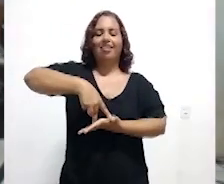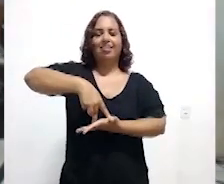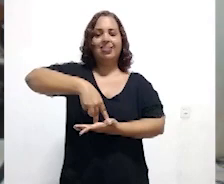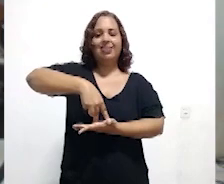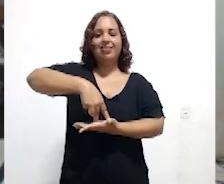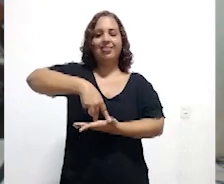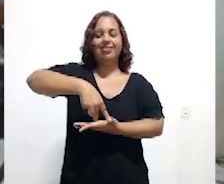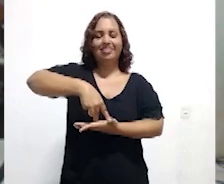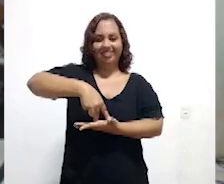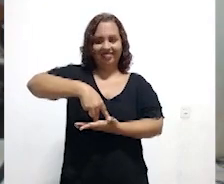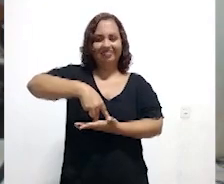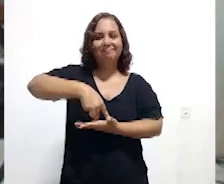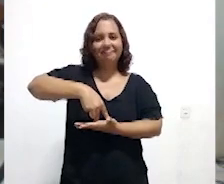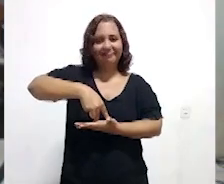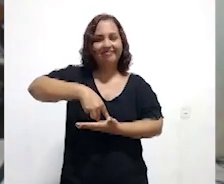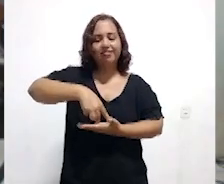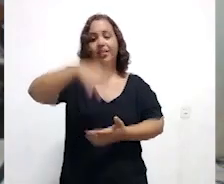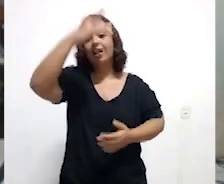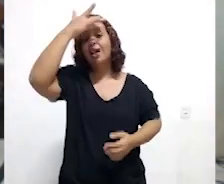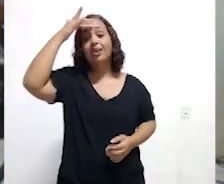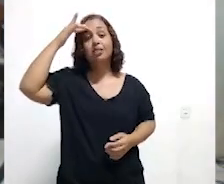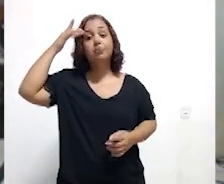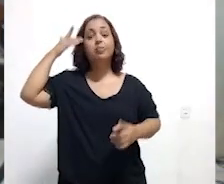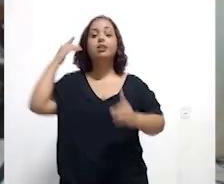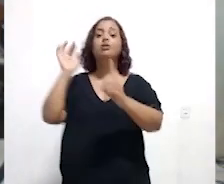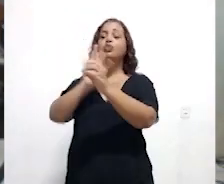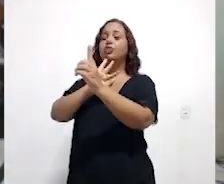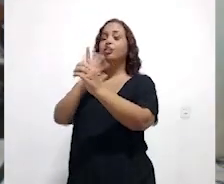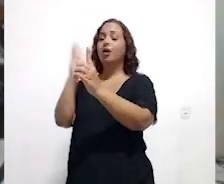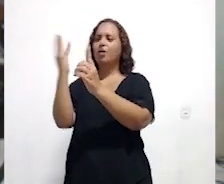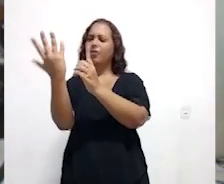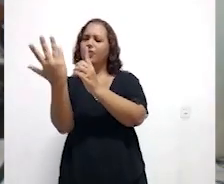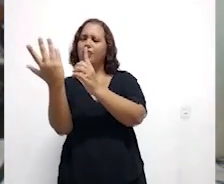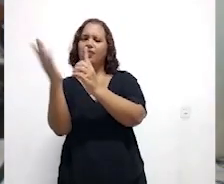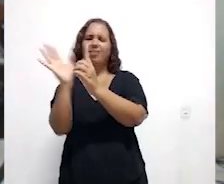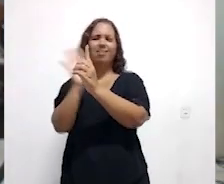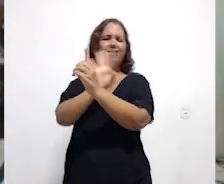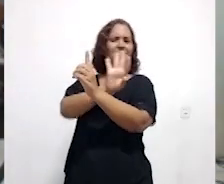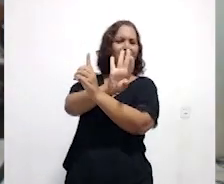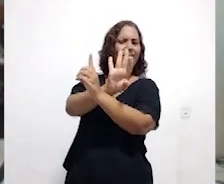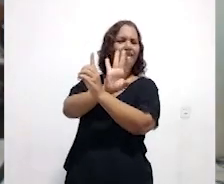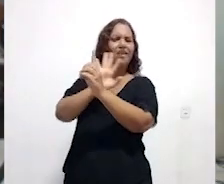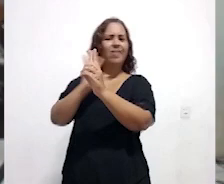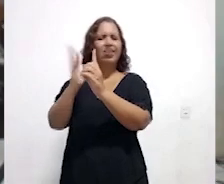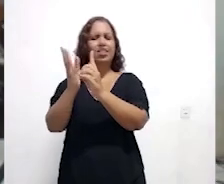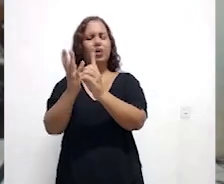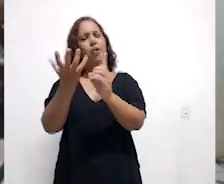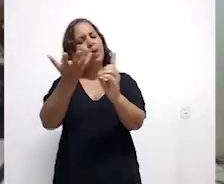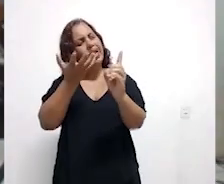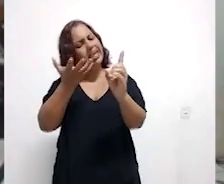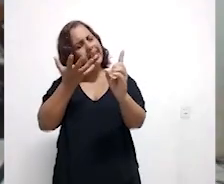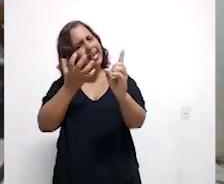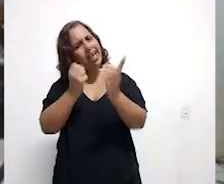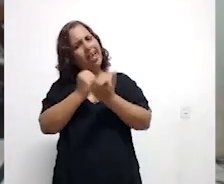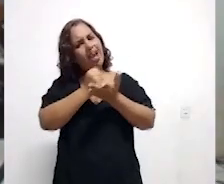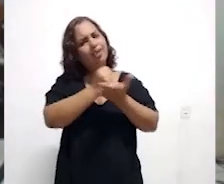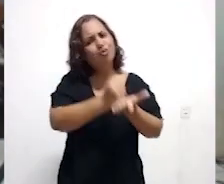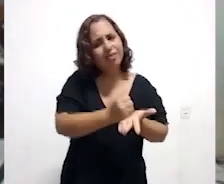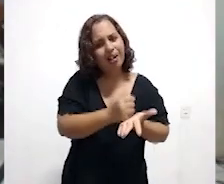As pessoas que estão ao nosso redor, elas às vezes querem, mas não podem nos ajudar.